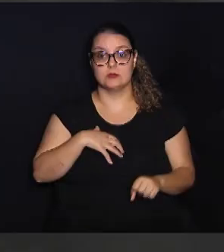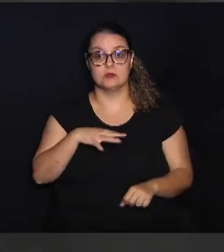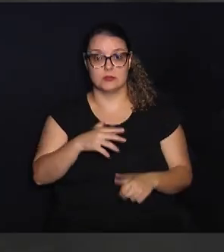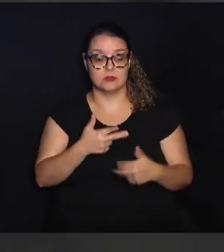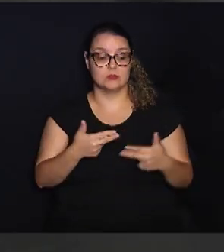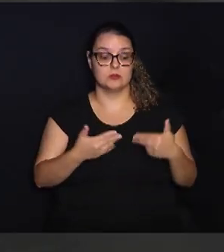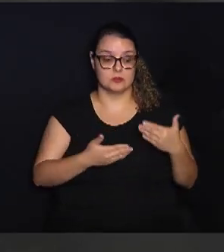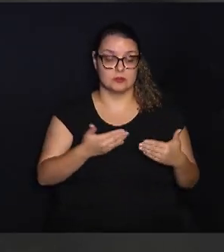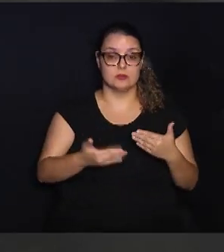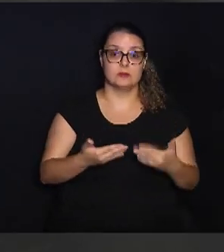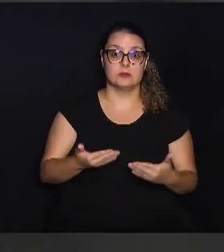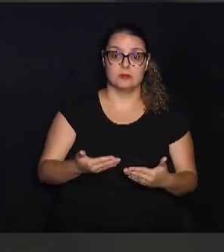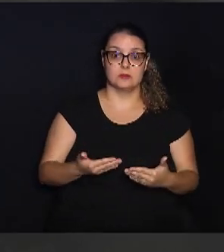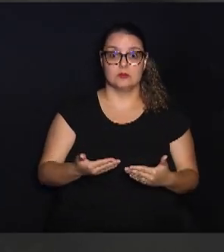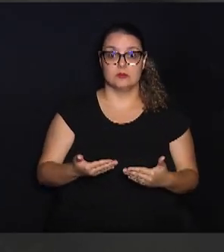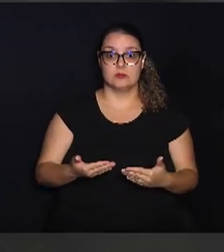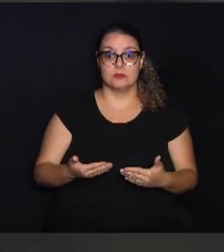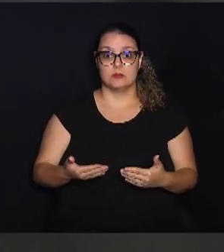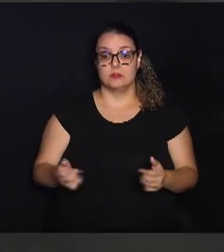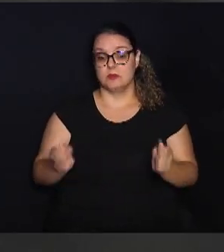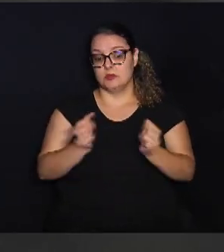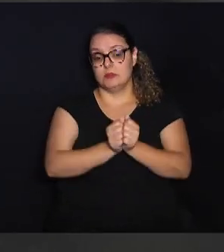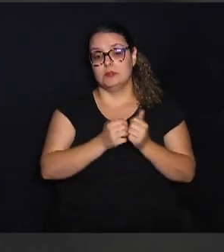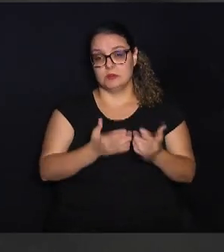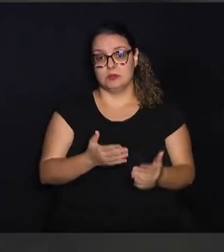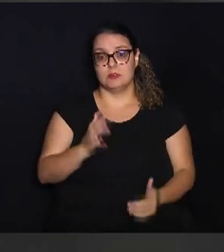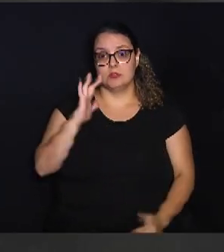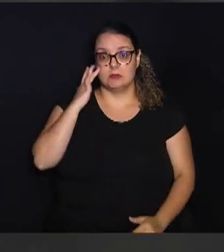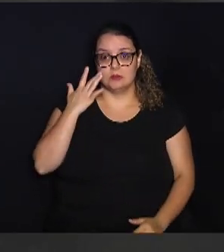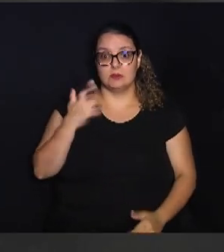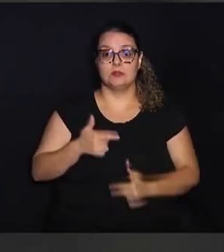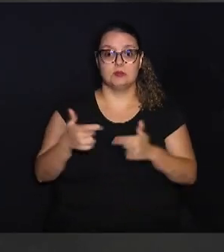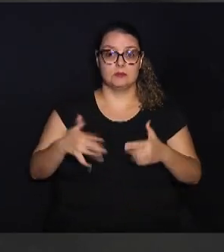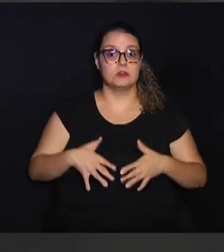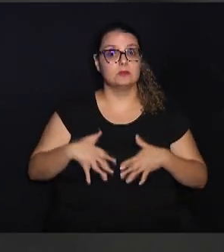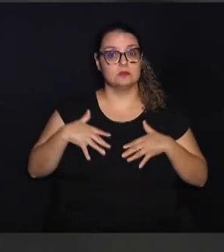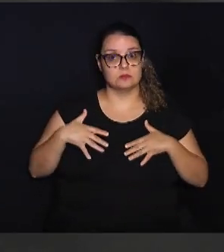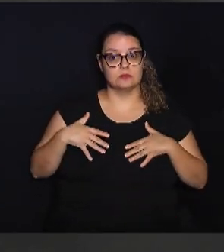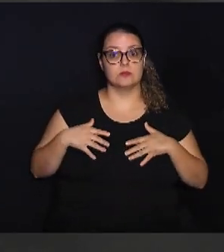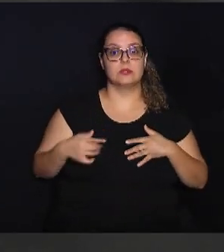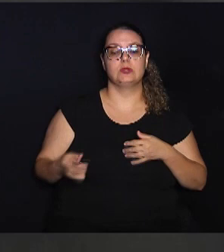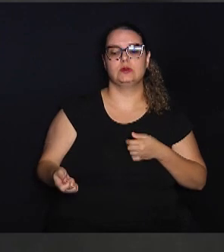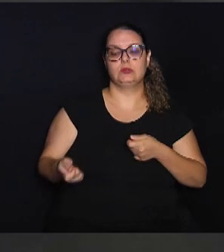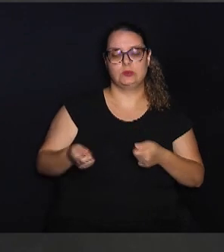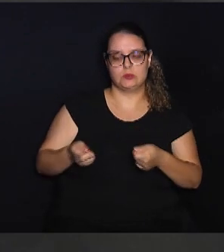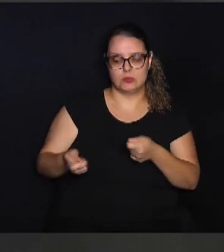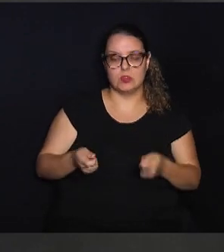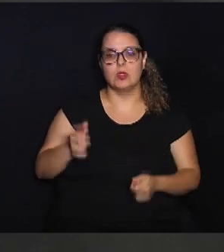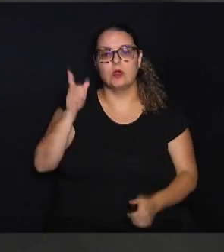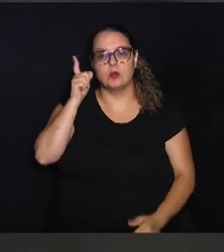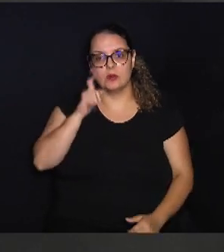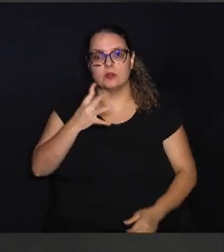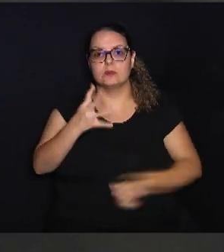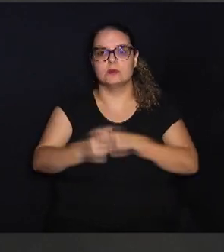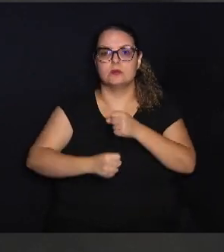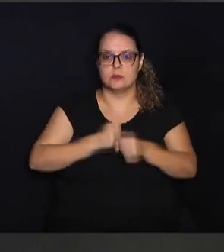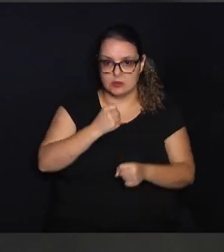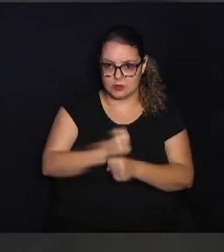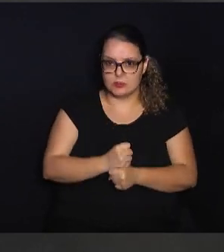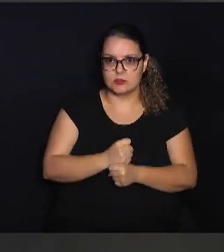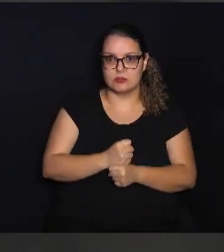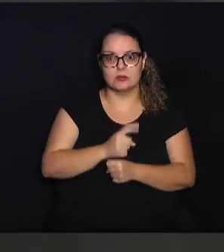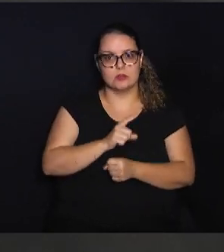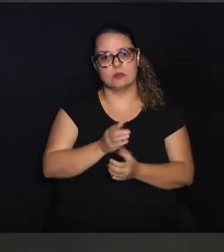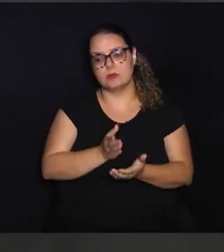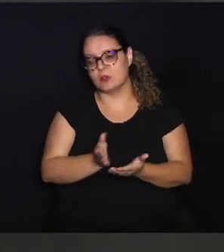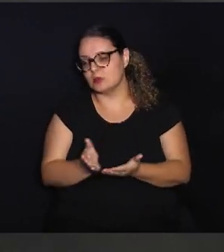são, e nadar a favor da corrente. Então acho que o maior orgulho que eu tenho é de ter segurado o rojão aí durante 4 anos, não desviar